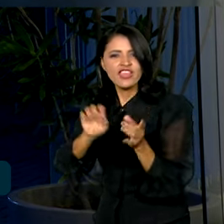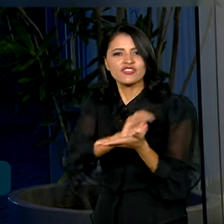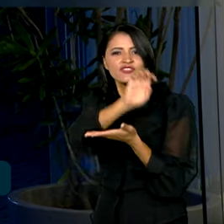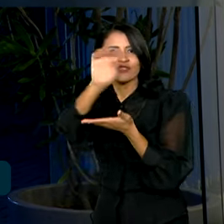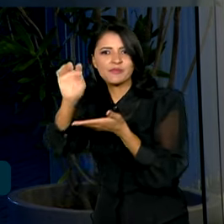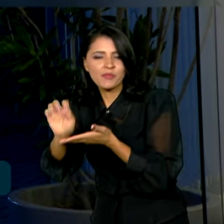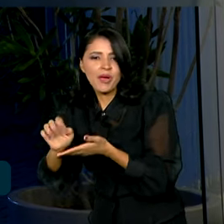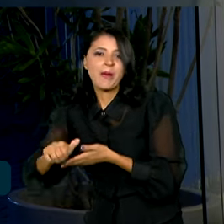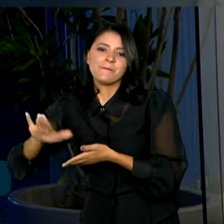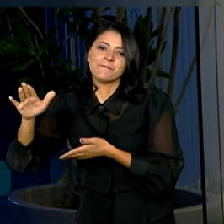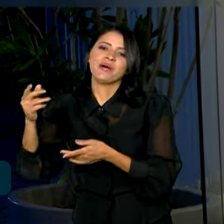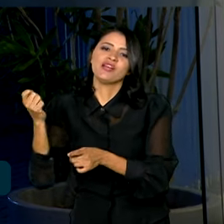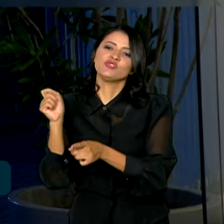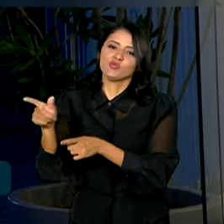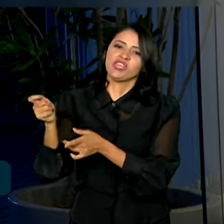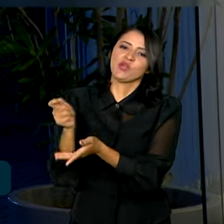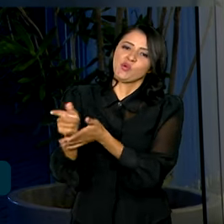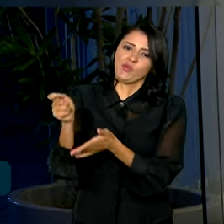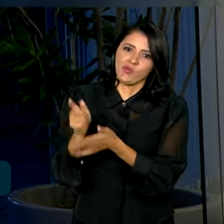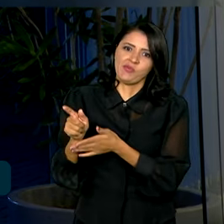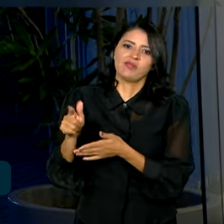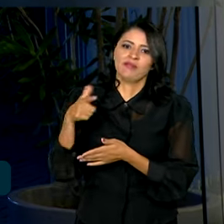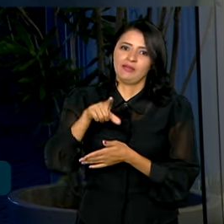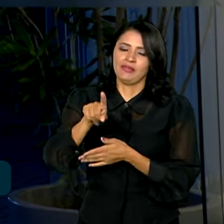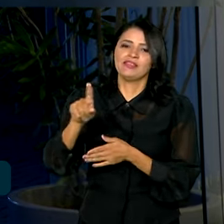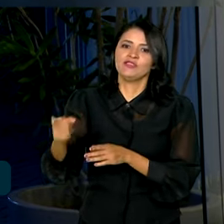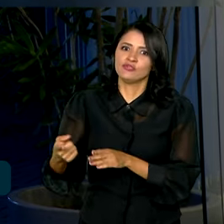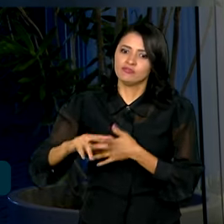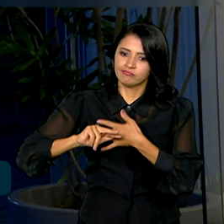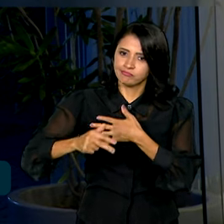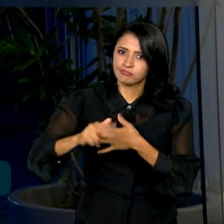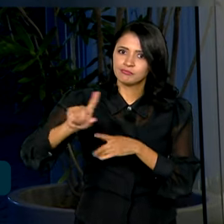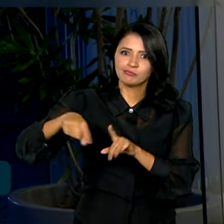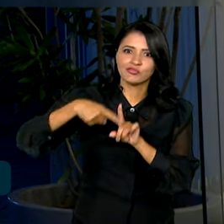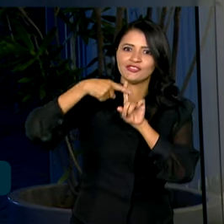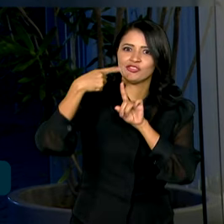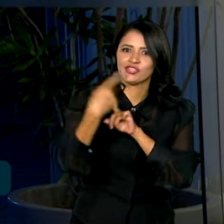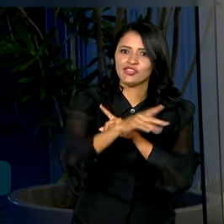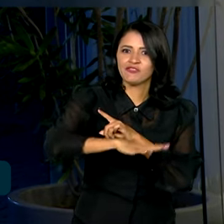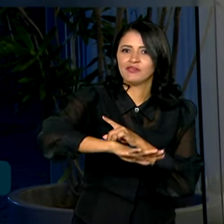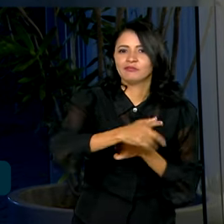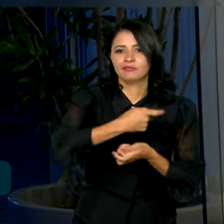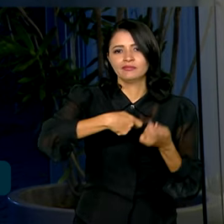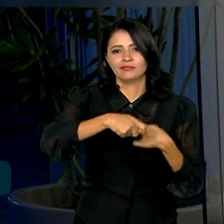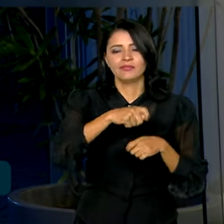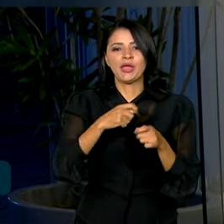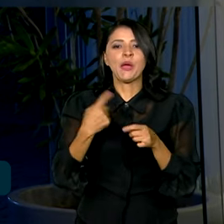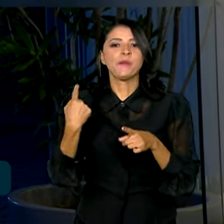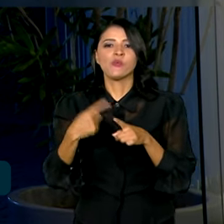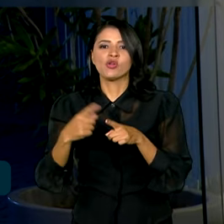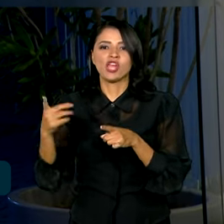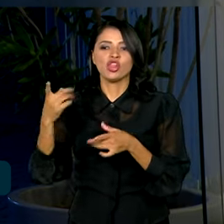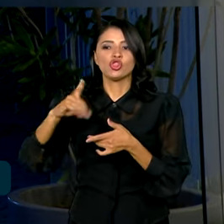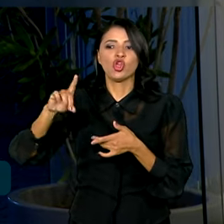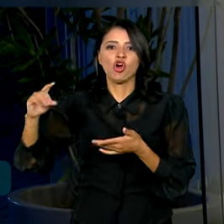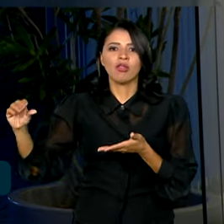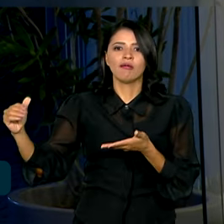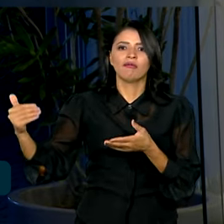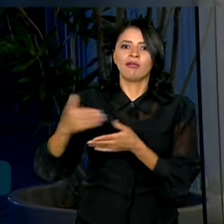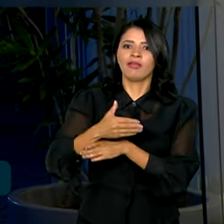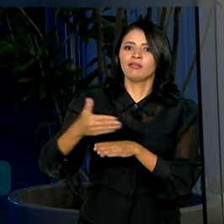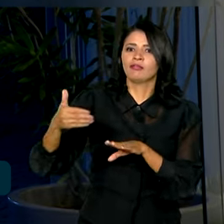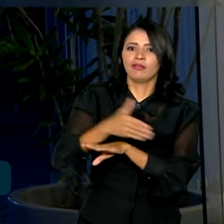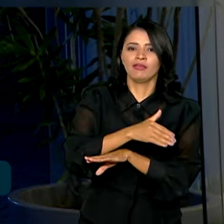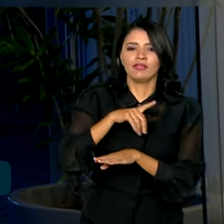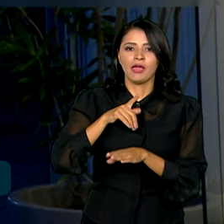do que importa, mais do que compra. E isso tem consequências positivas para a economia, porque aumenta a entrada de dólar, que ajuda a